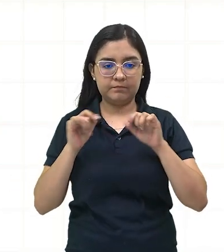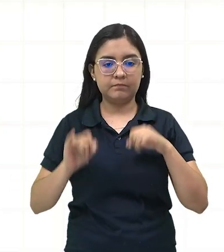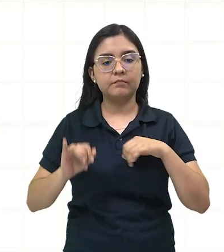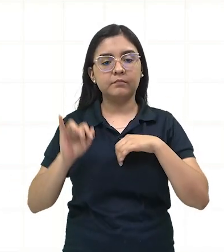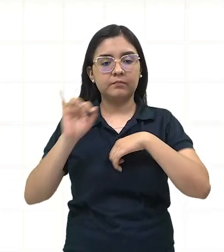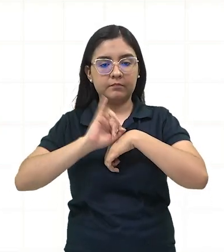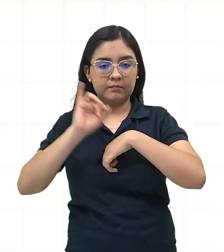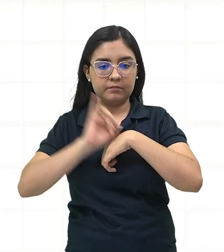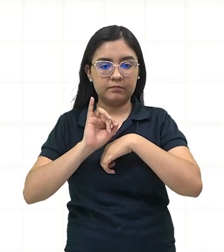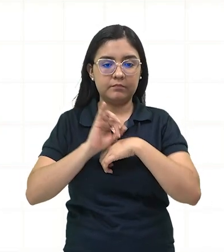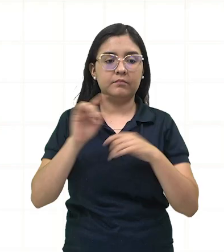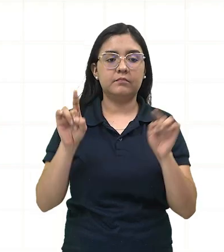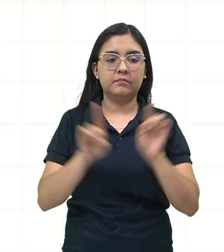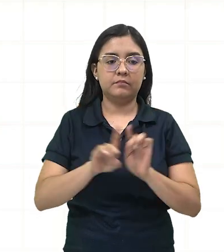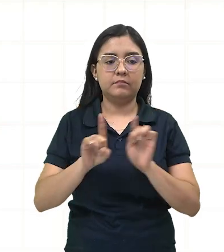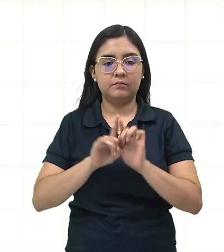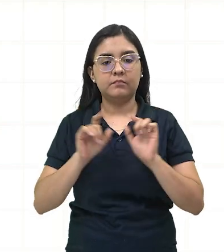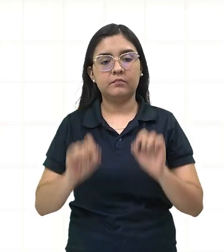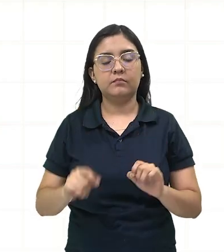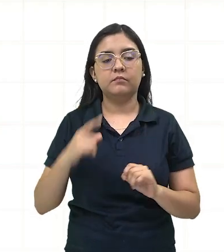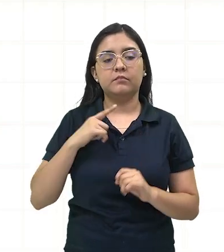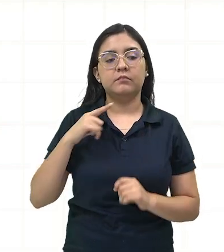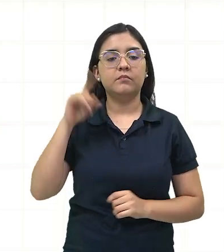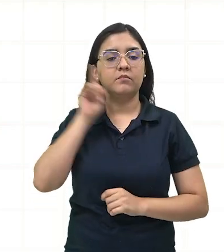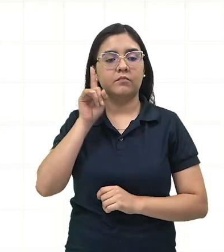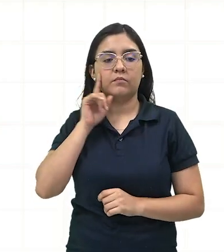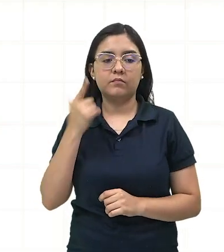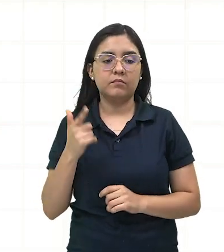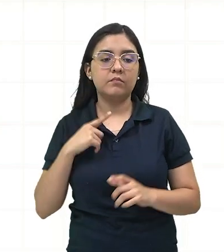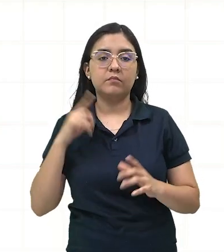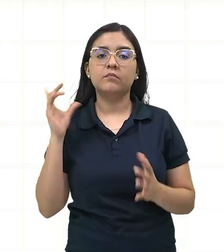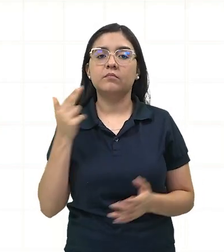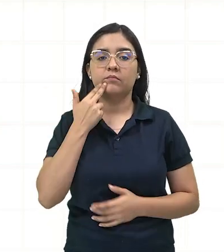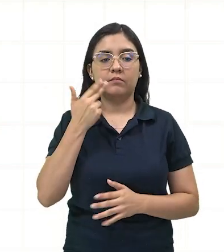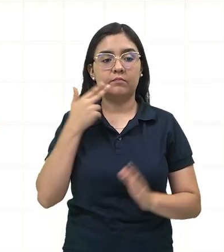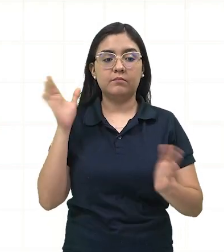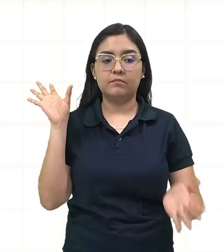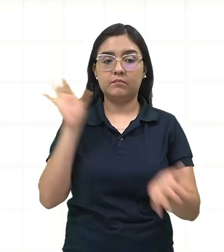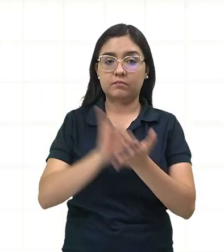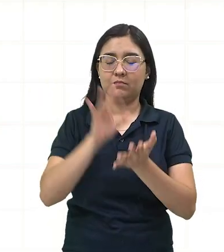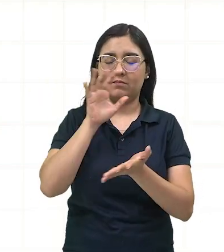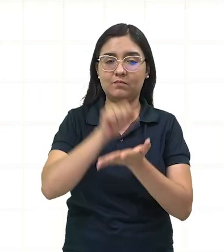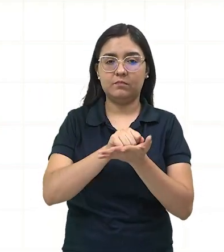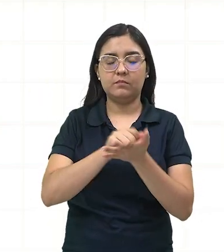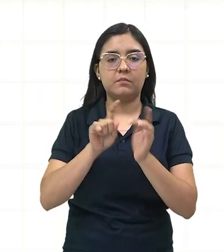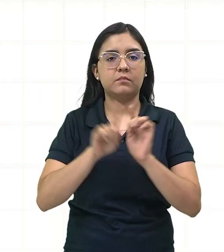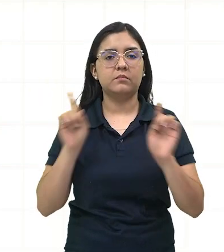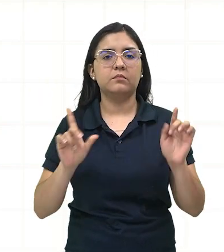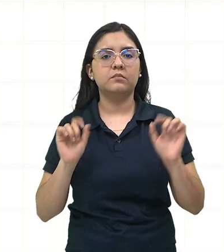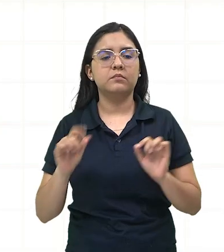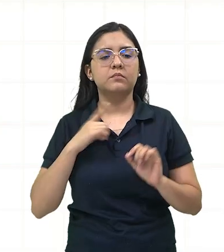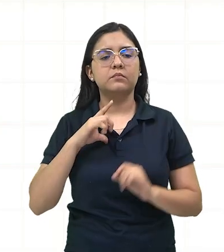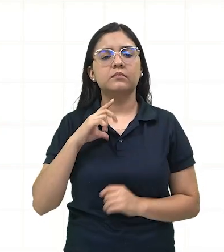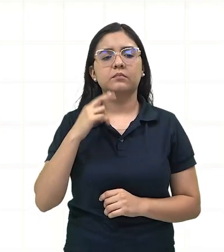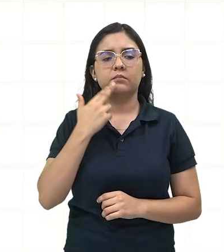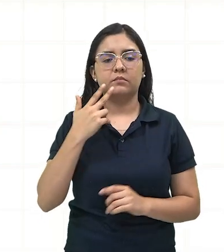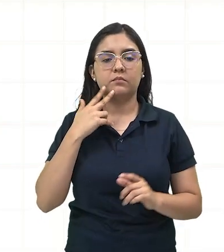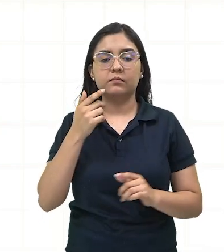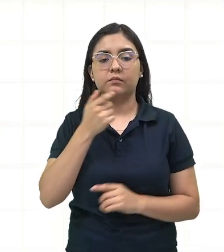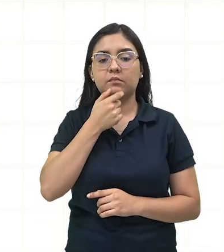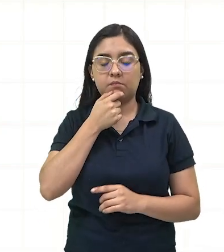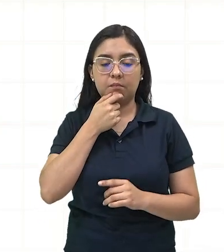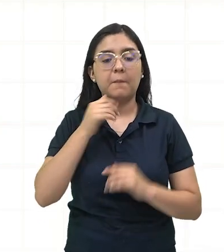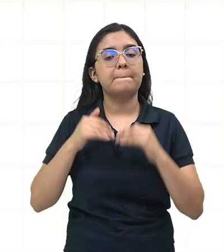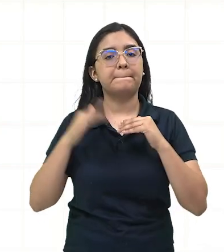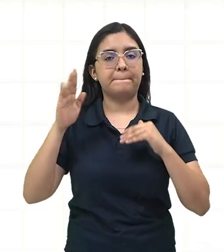Washington, D.C., Os Estados Unidos ele não tem uma língua oficial registrada, mas o idioma inglês é o